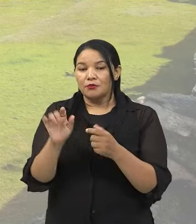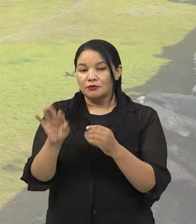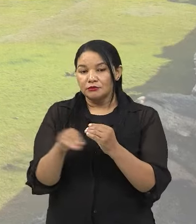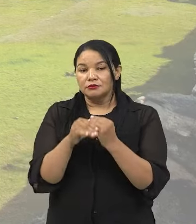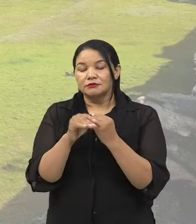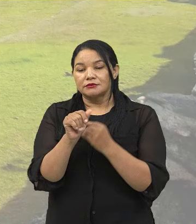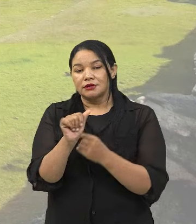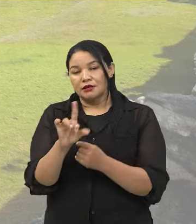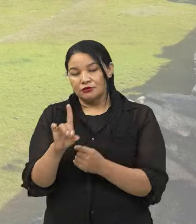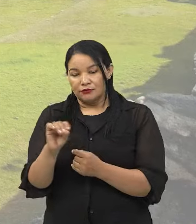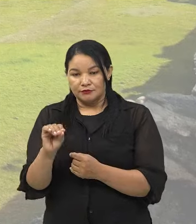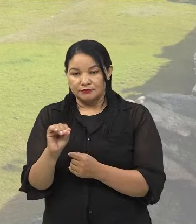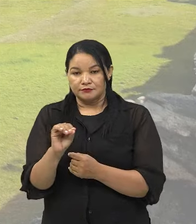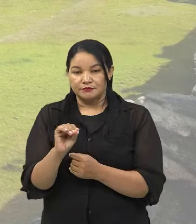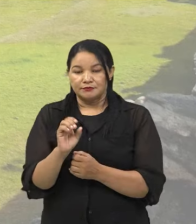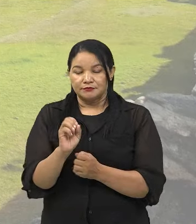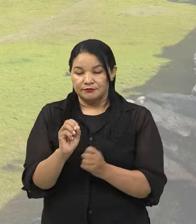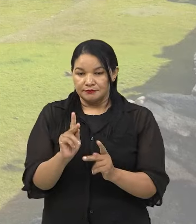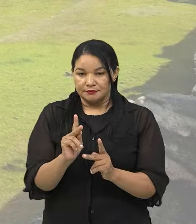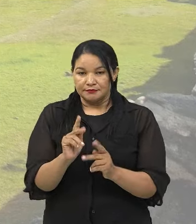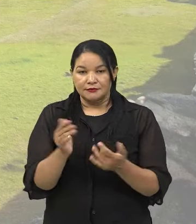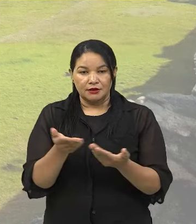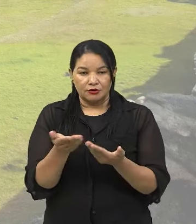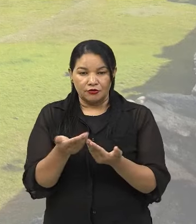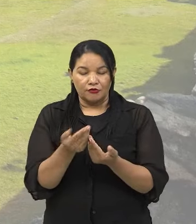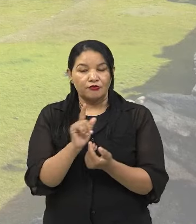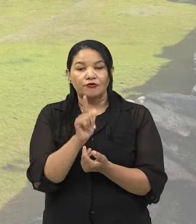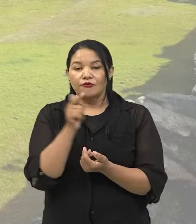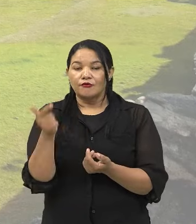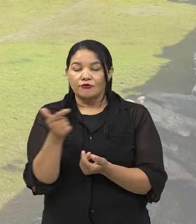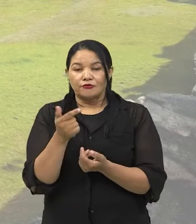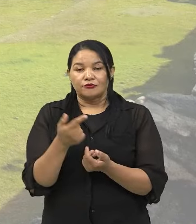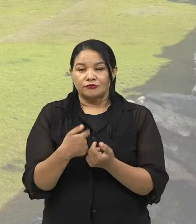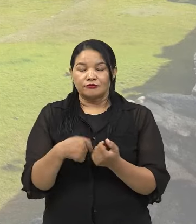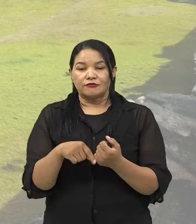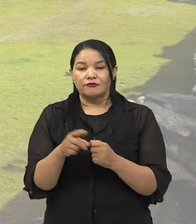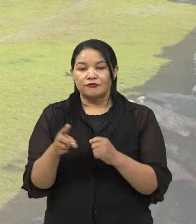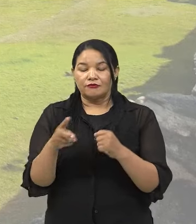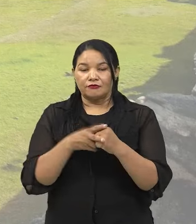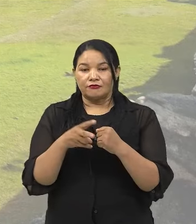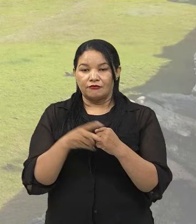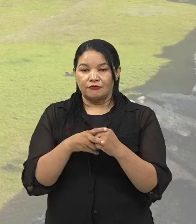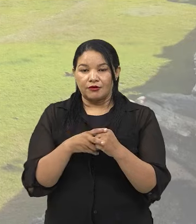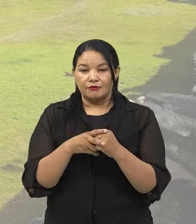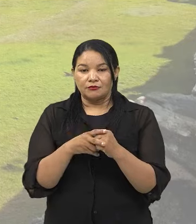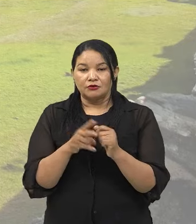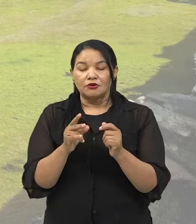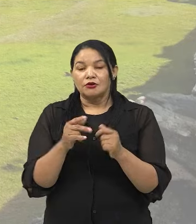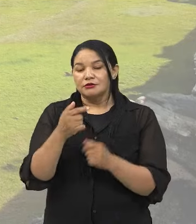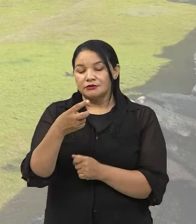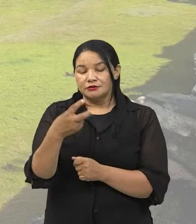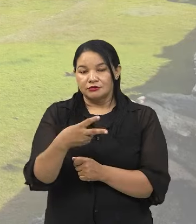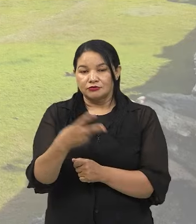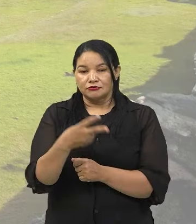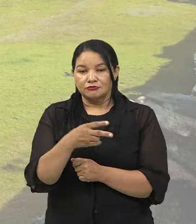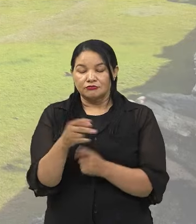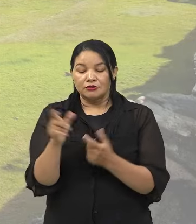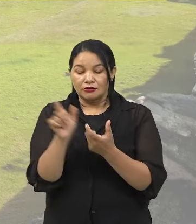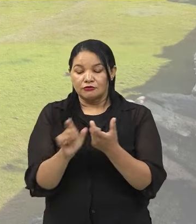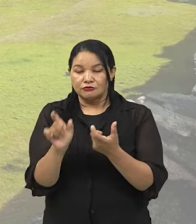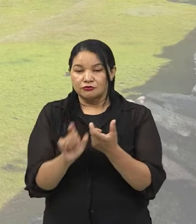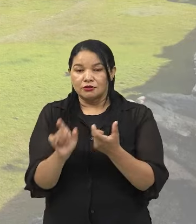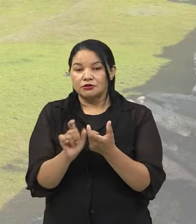terminado em ado. Tudo bem? Agora vamos ver os particípios regulares dos verbos de segunda conjugação, que